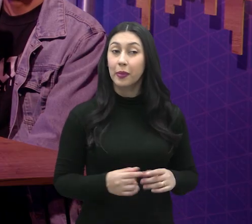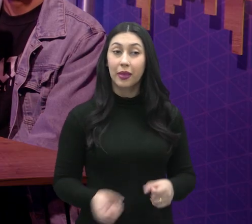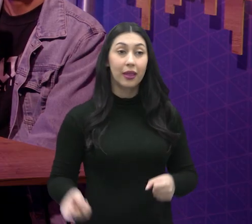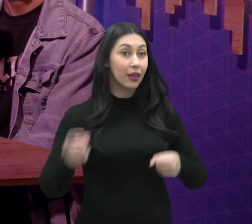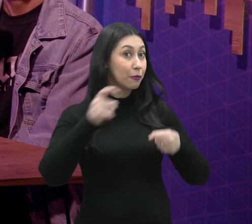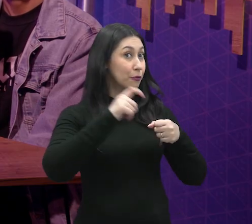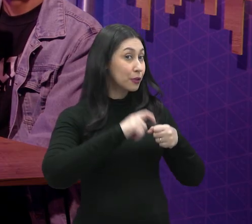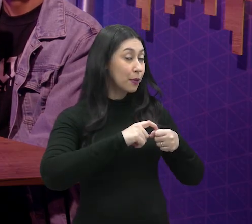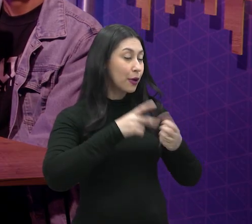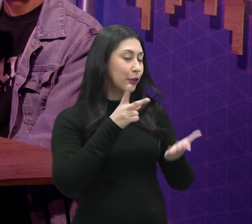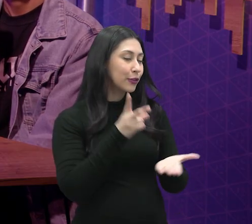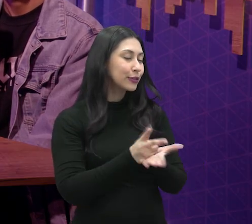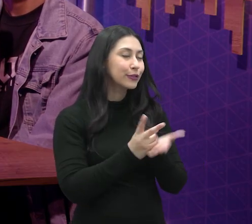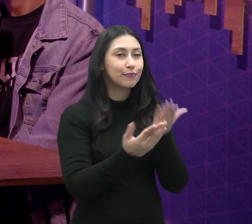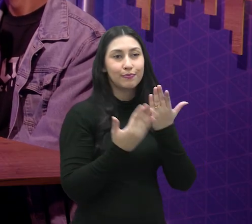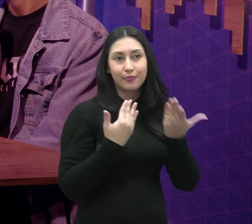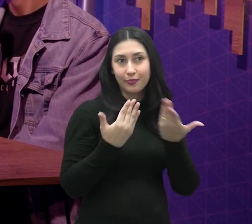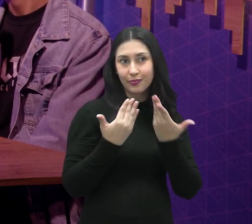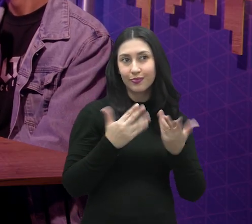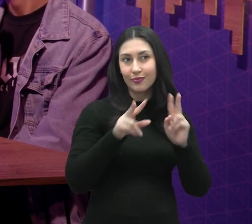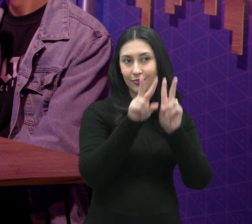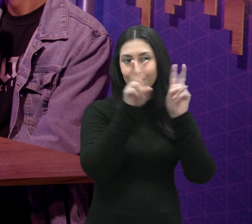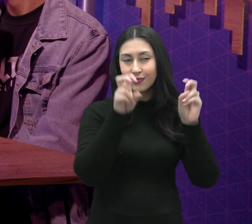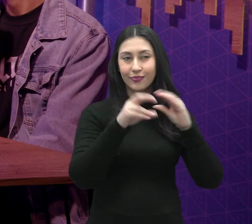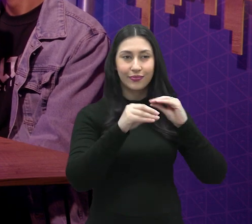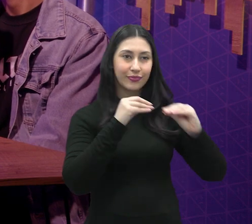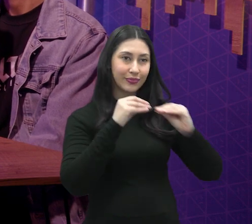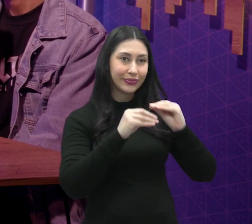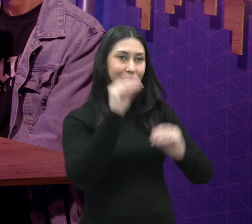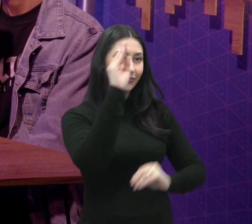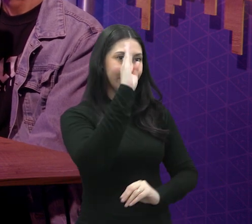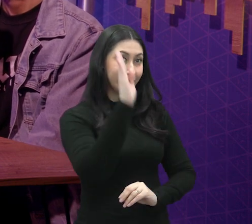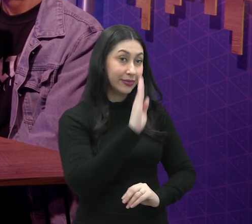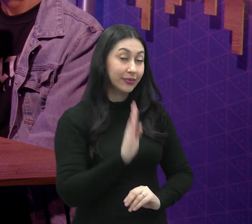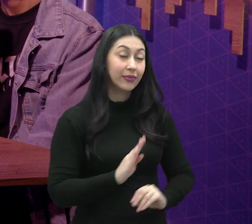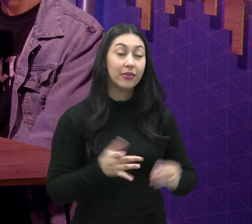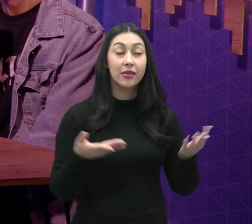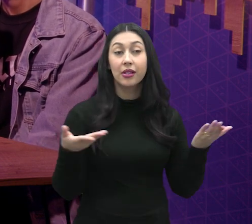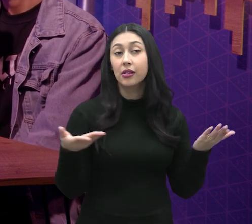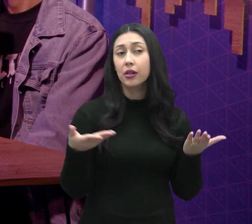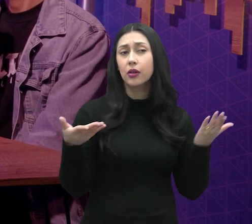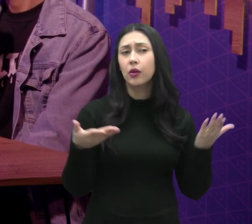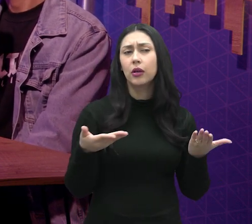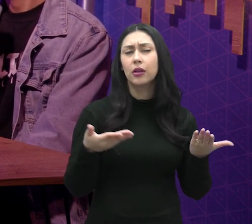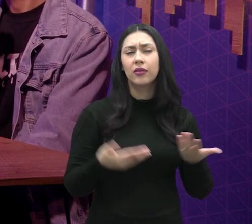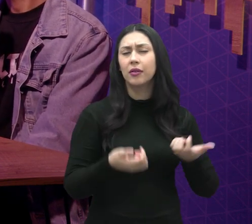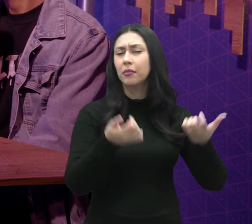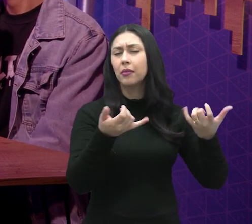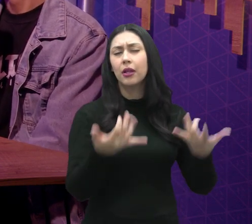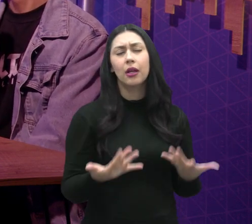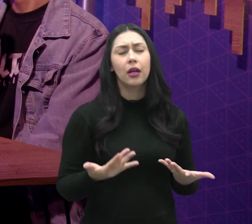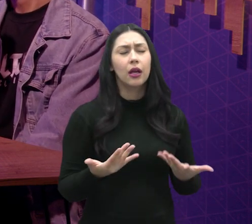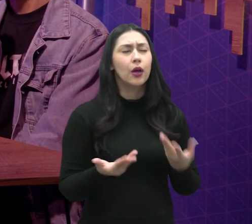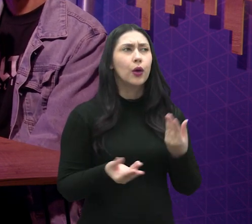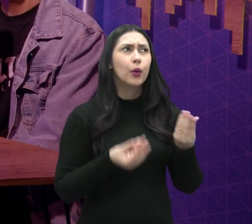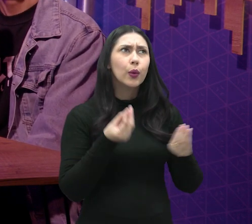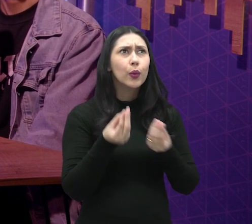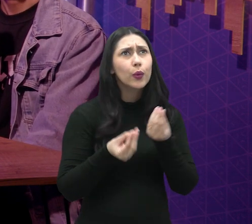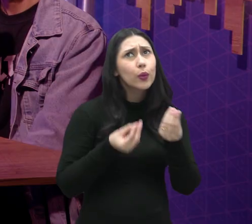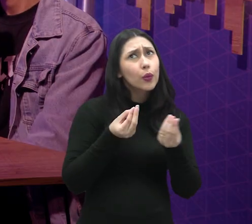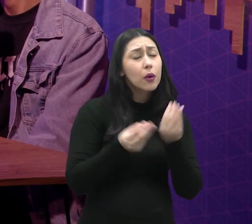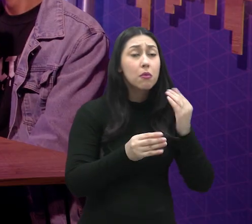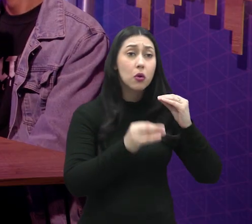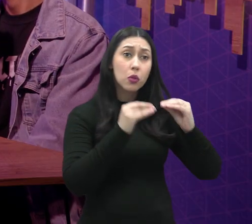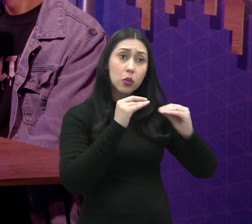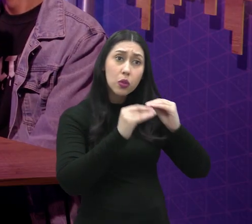E a gente está de volta para continuar a nossa conversa sobre novelas brasileiras. E agora a gente vai falar sobre como, né, essas novelas, né,